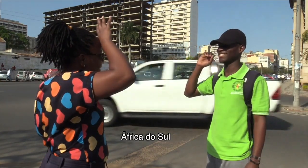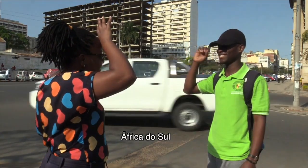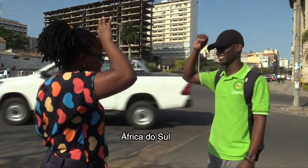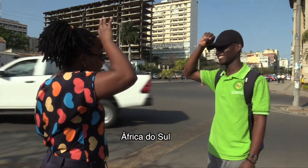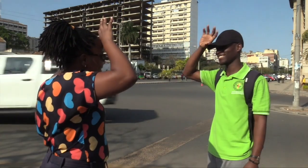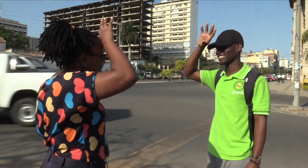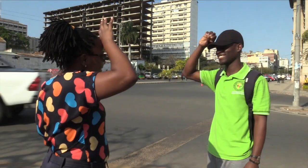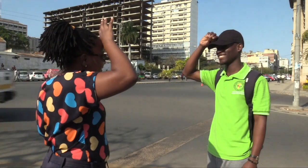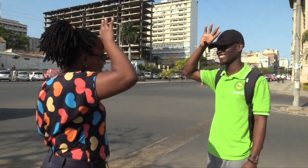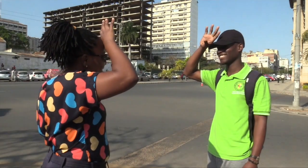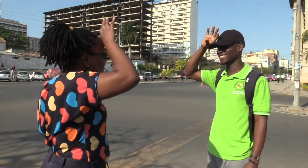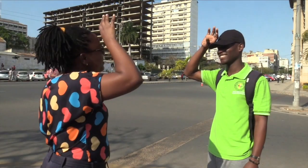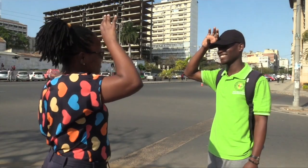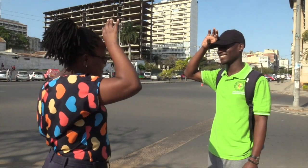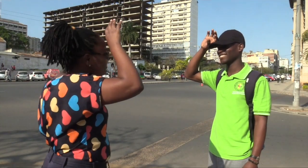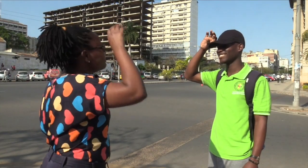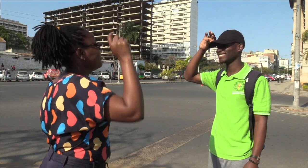África do Sul,